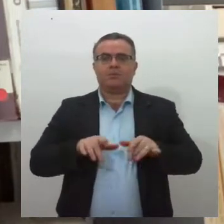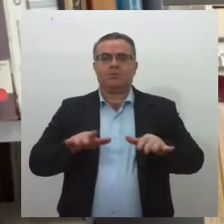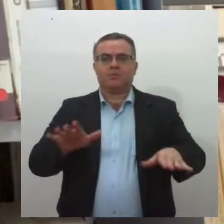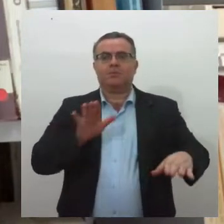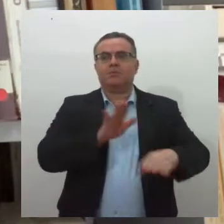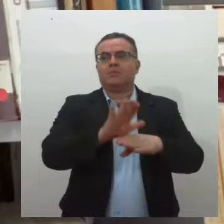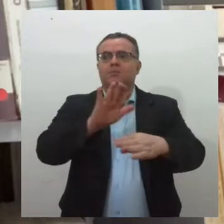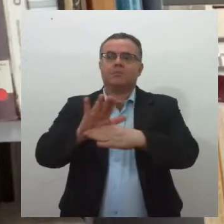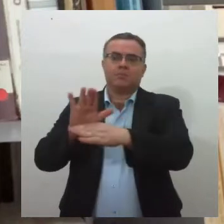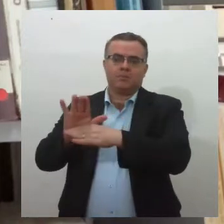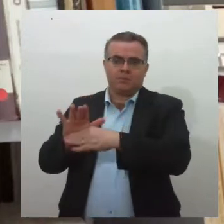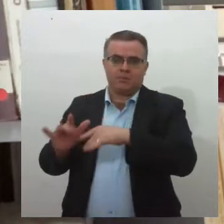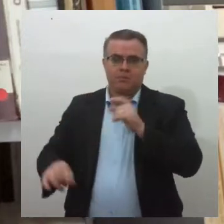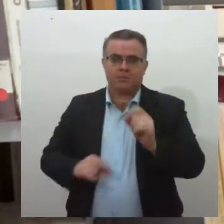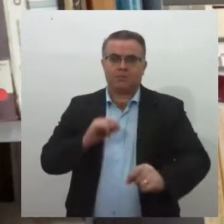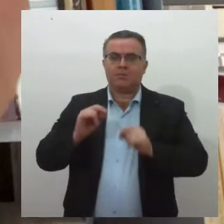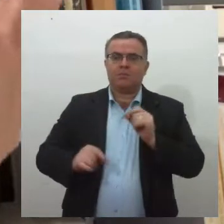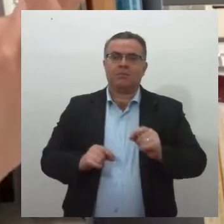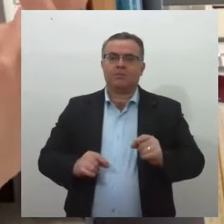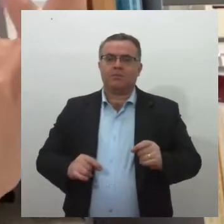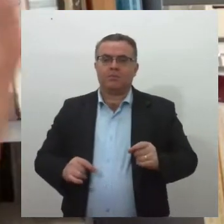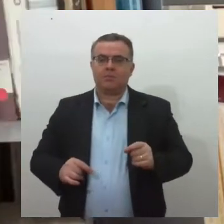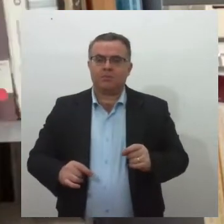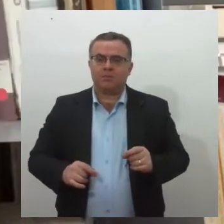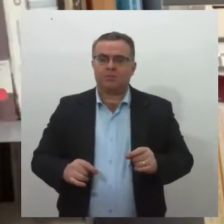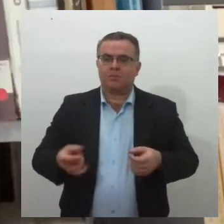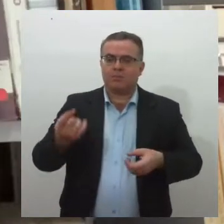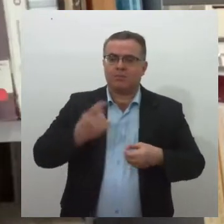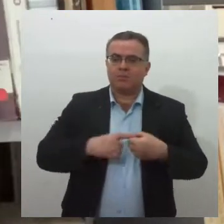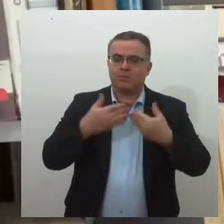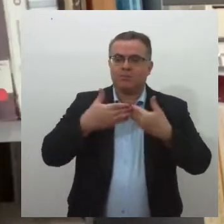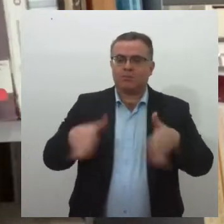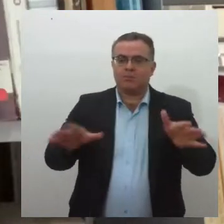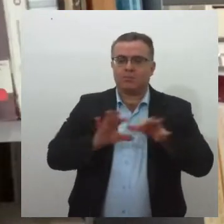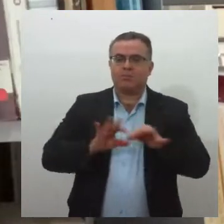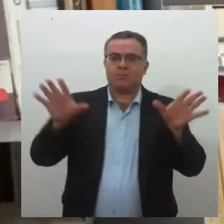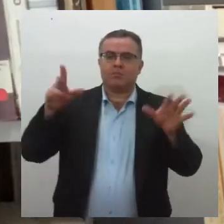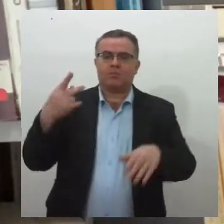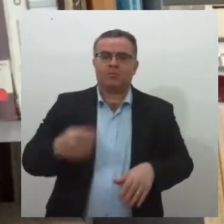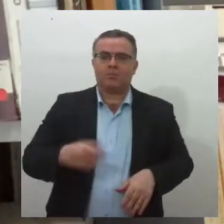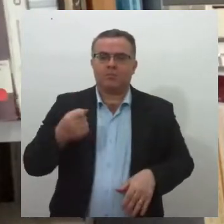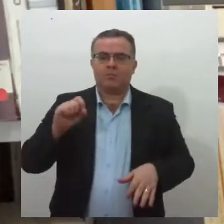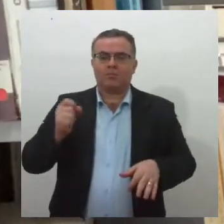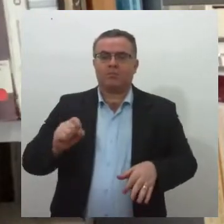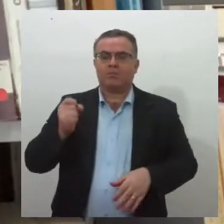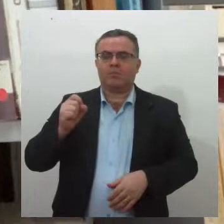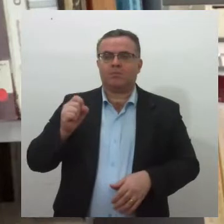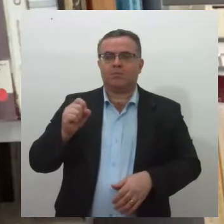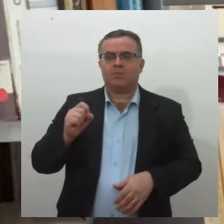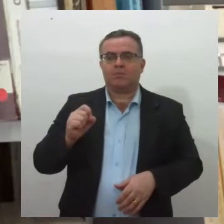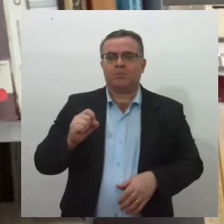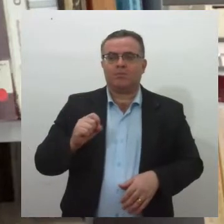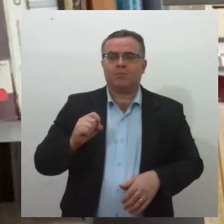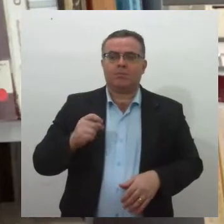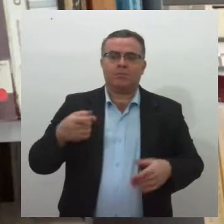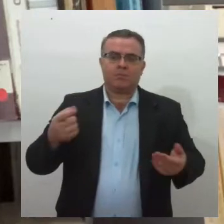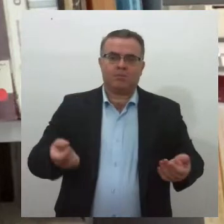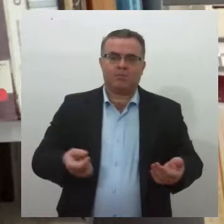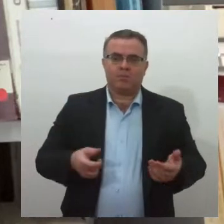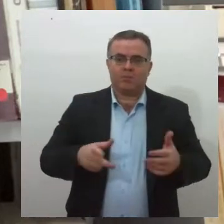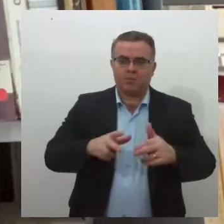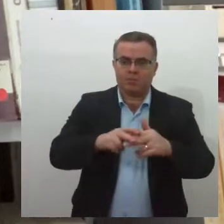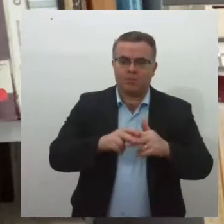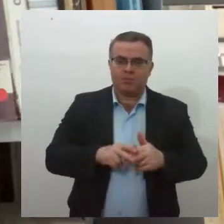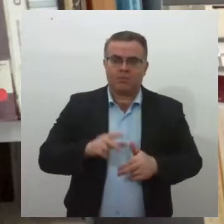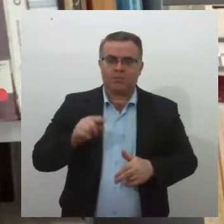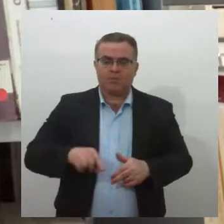para a reverberação da República em Sergipe. Né? E também não foi à toa que o nosso